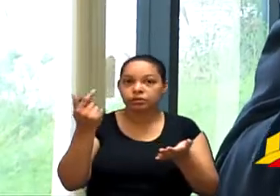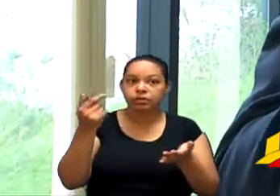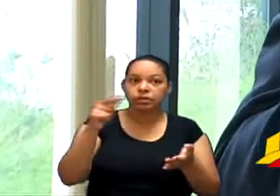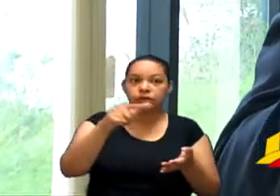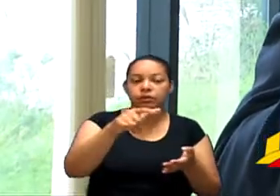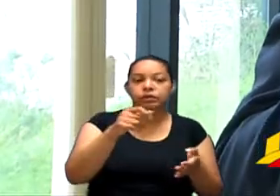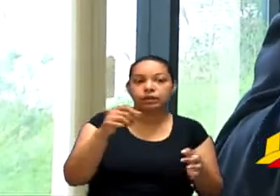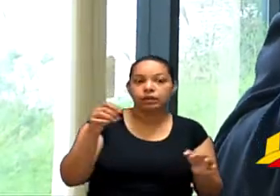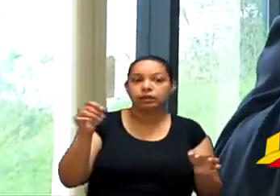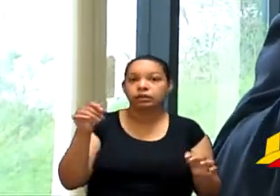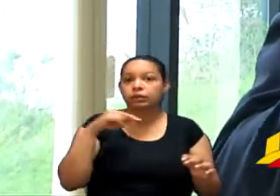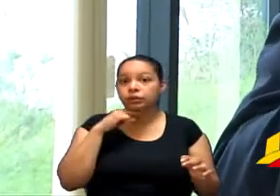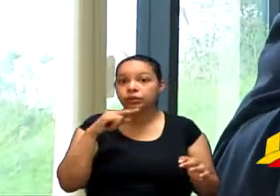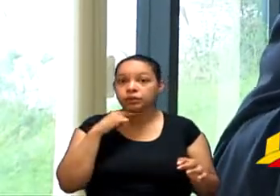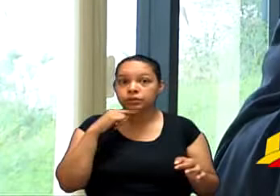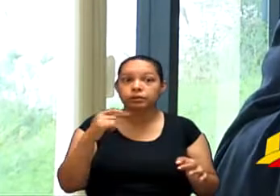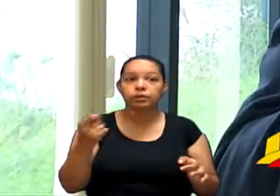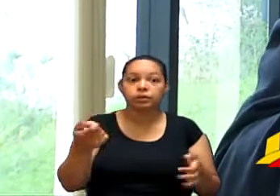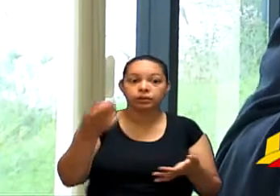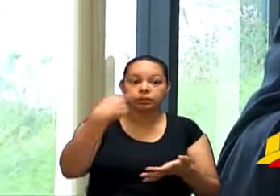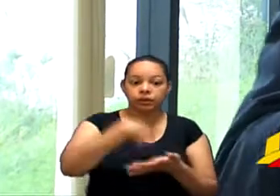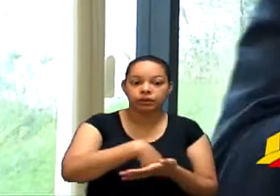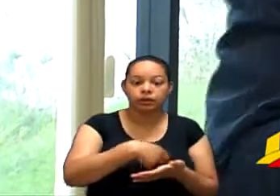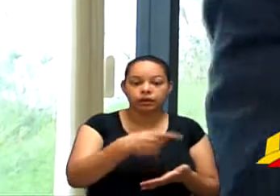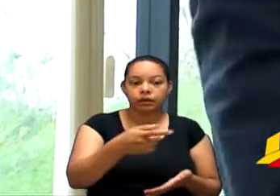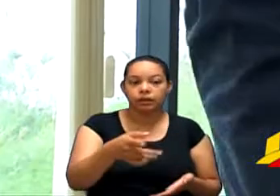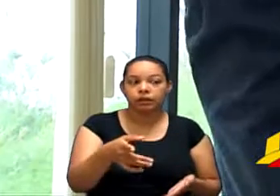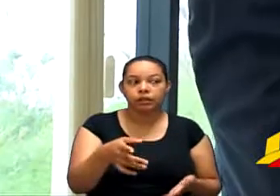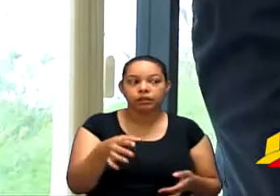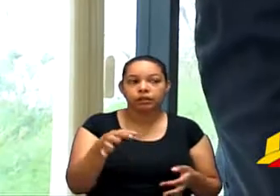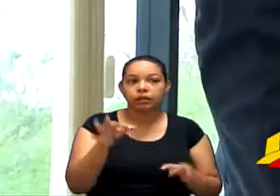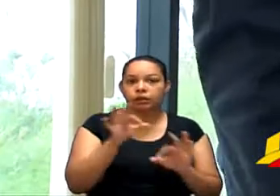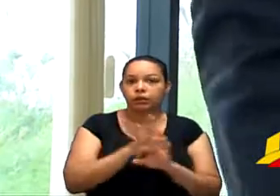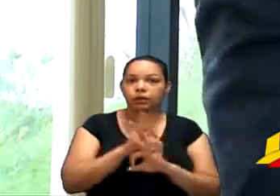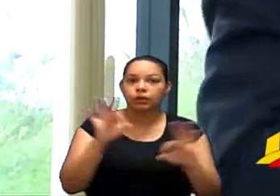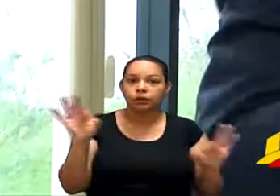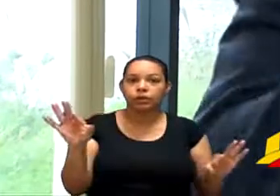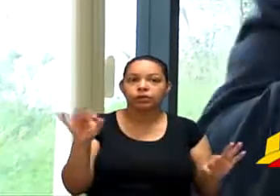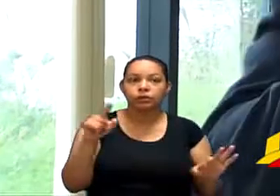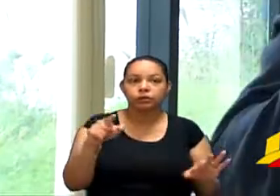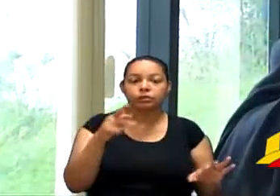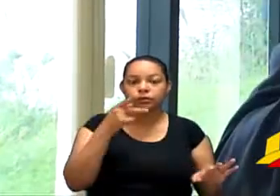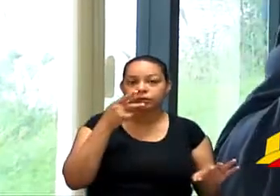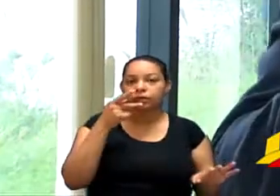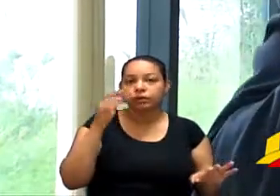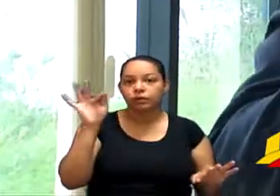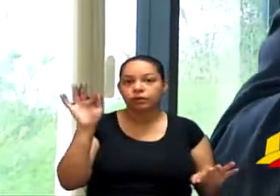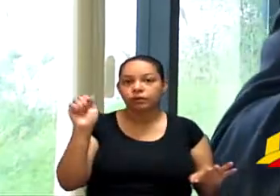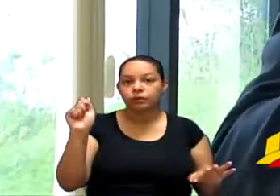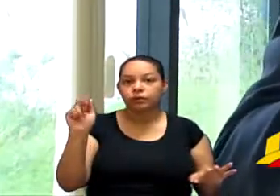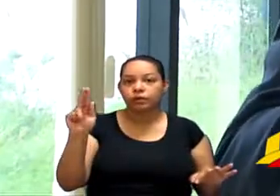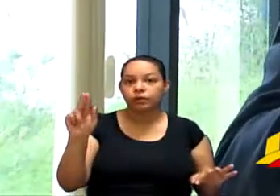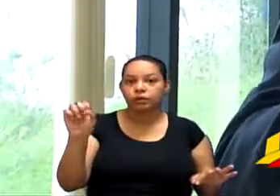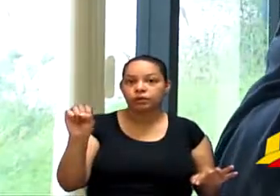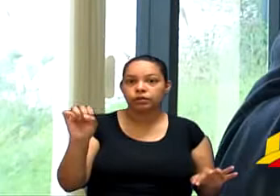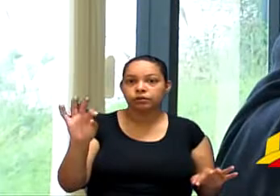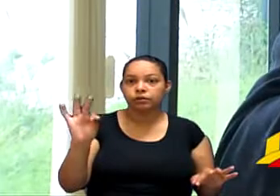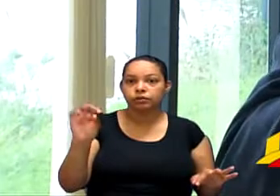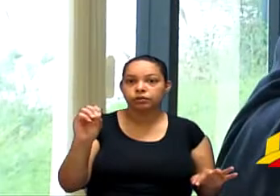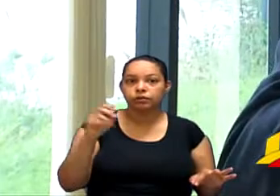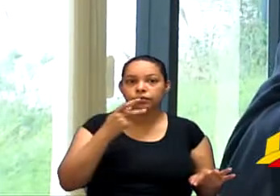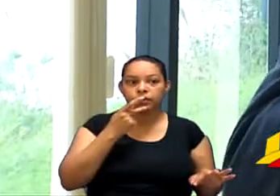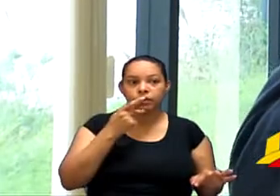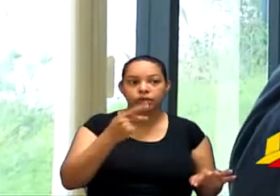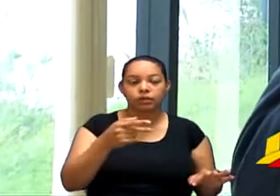bem esse daí é ótimo é aquilo que o Fausto falou estamos com o povo e ir para babá